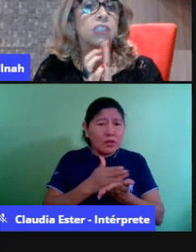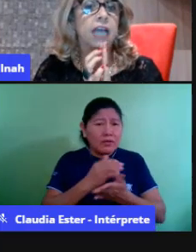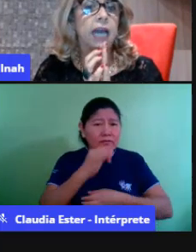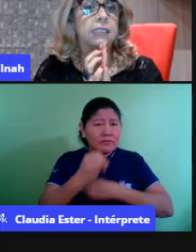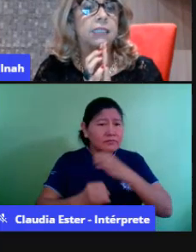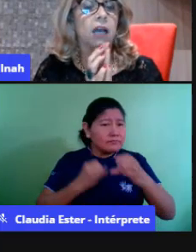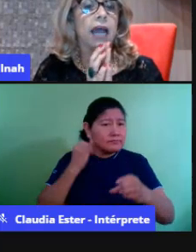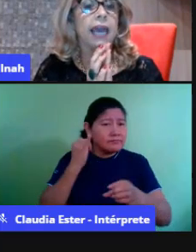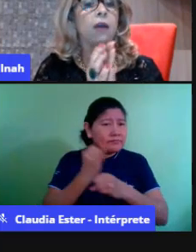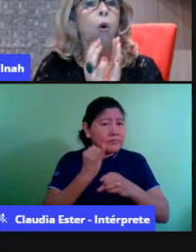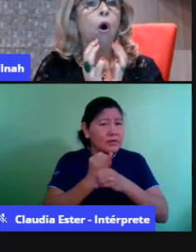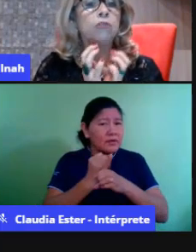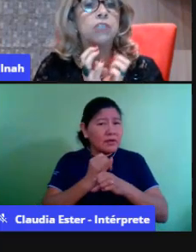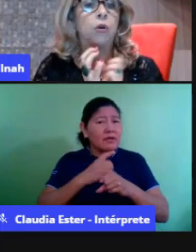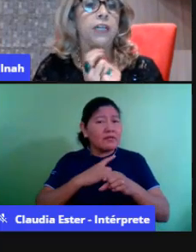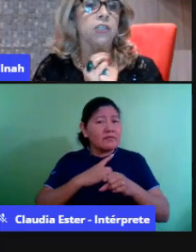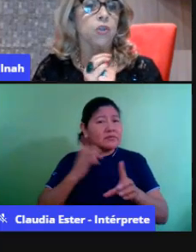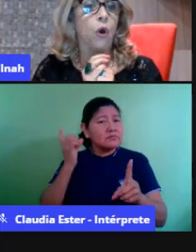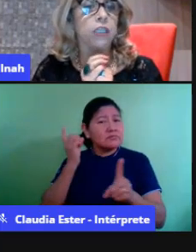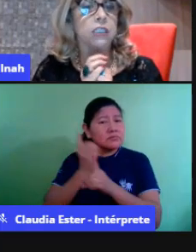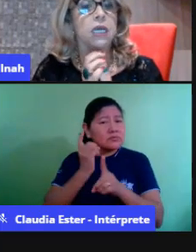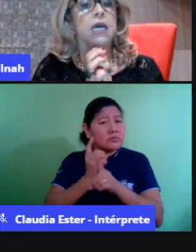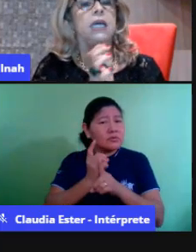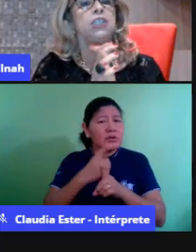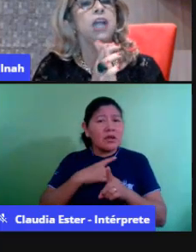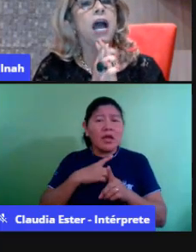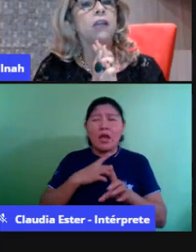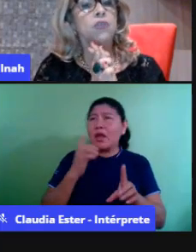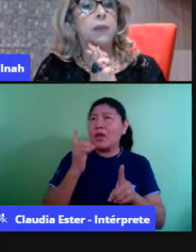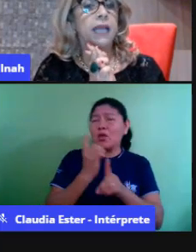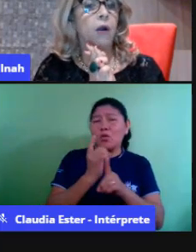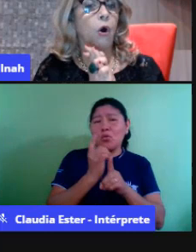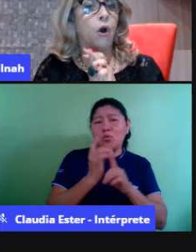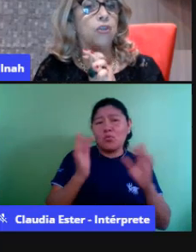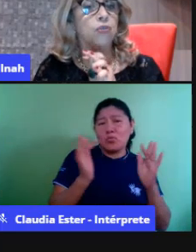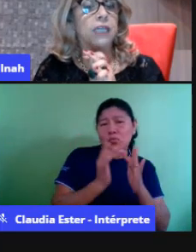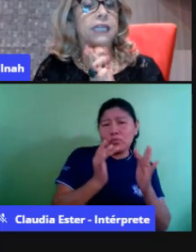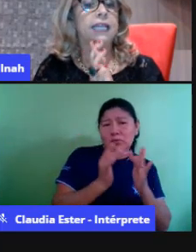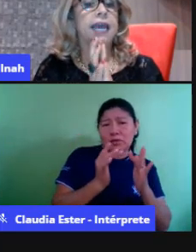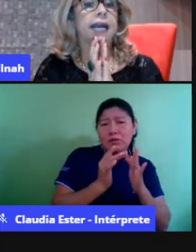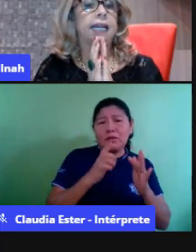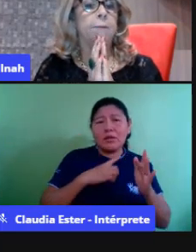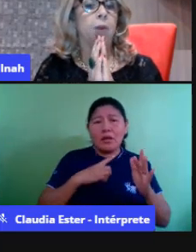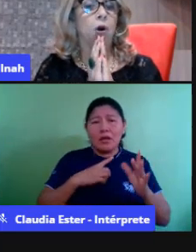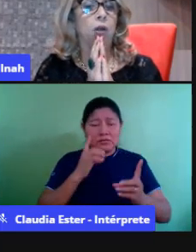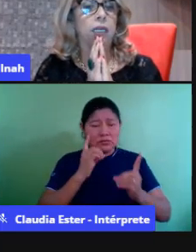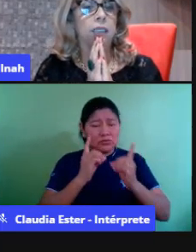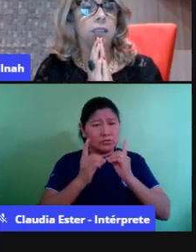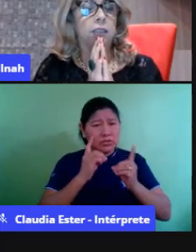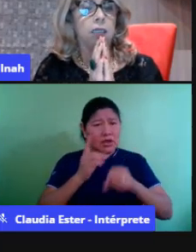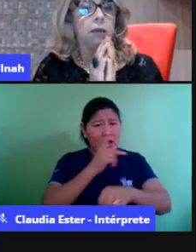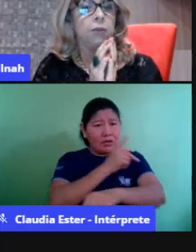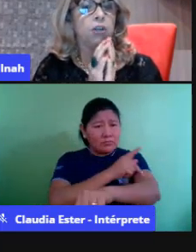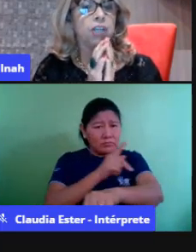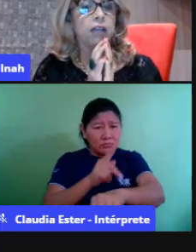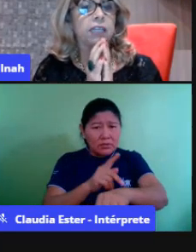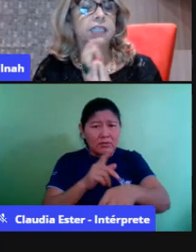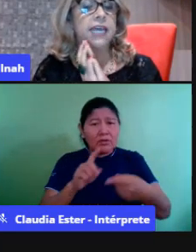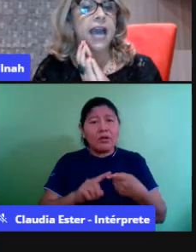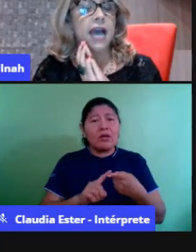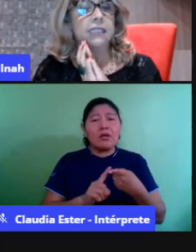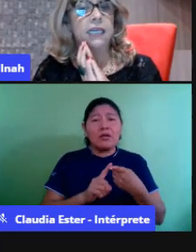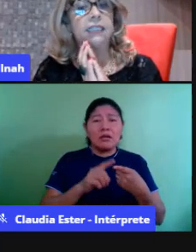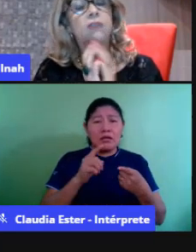redes sociais. Olha lá, encontros e conexões, diálogos pedagógicos, ateliê carambola,